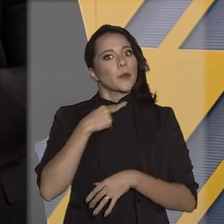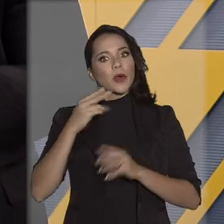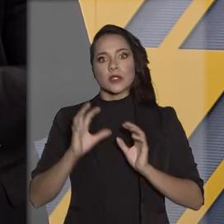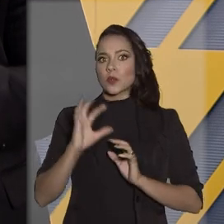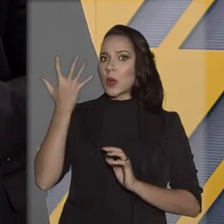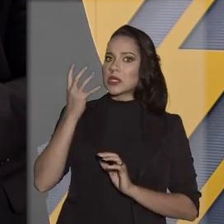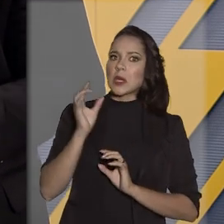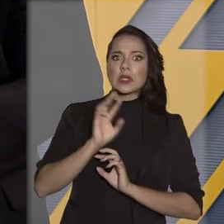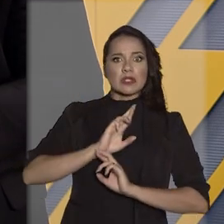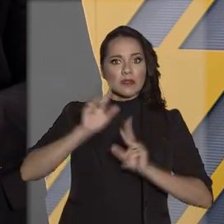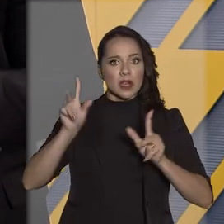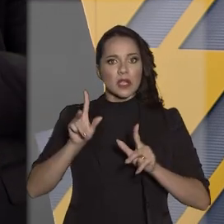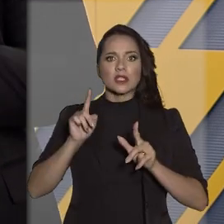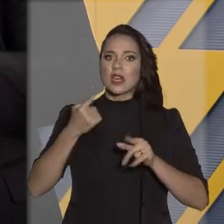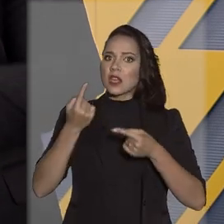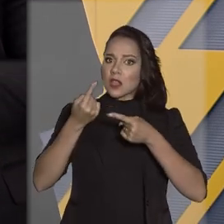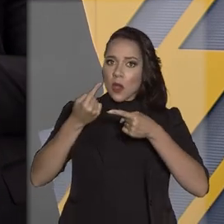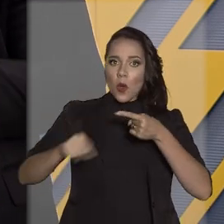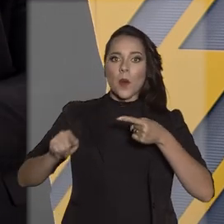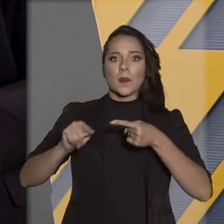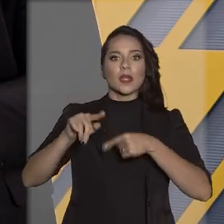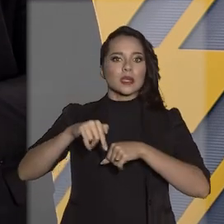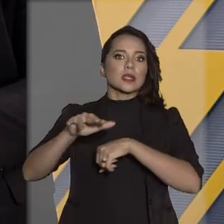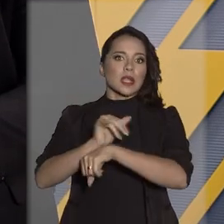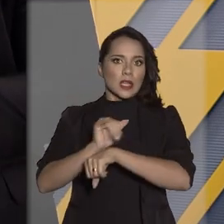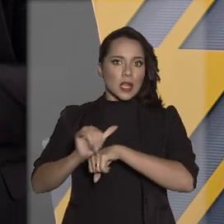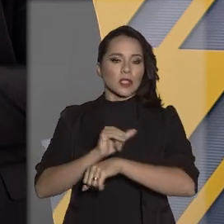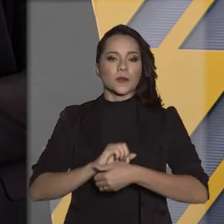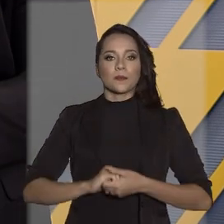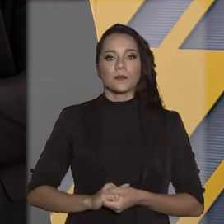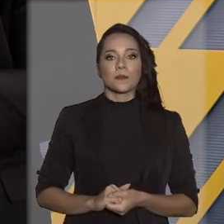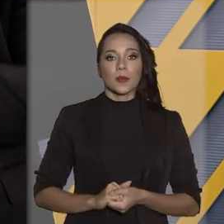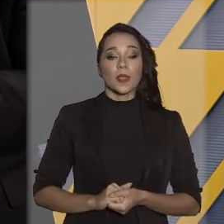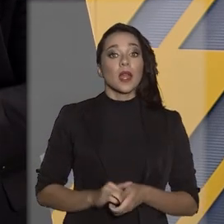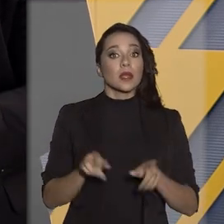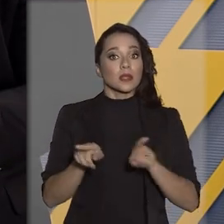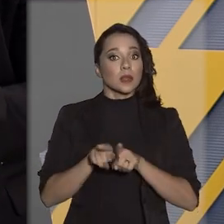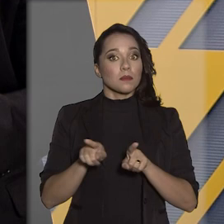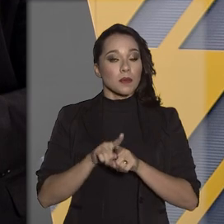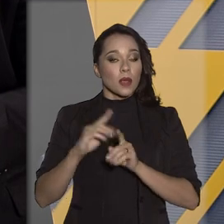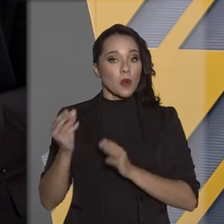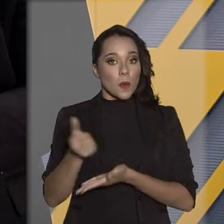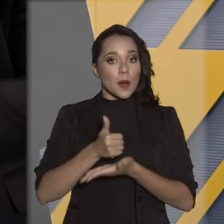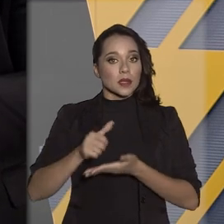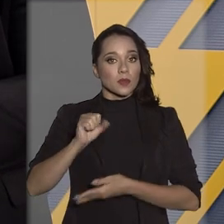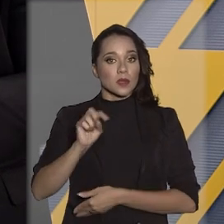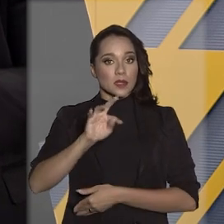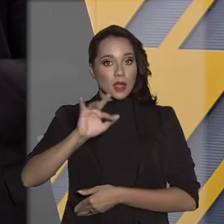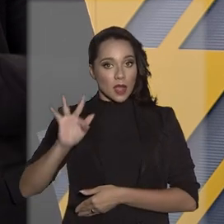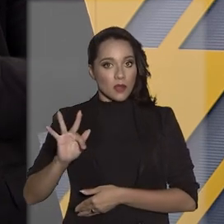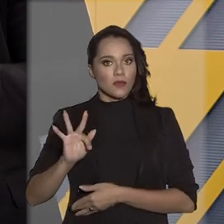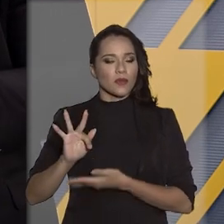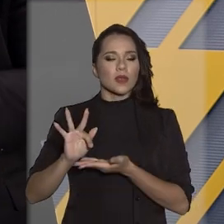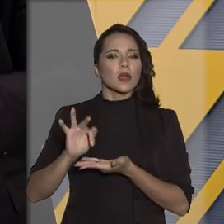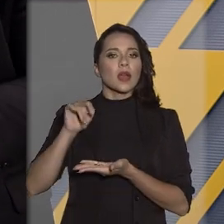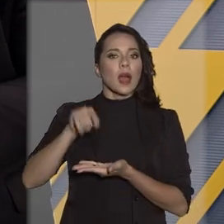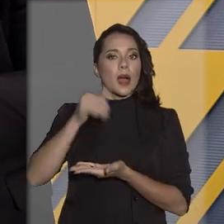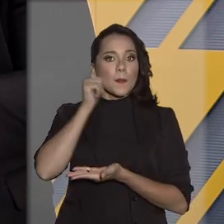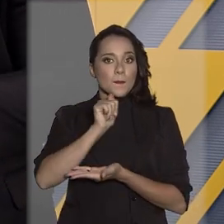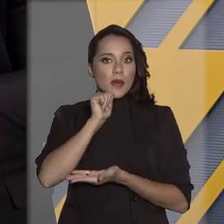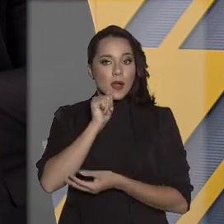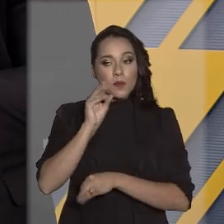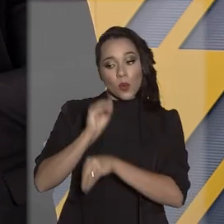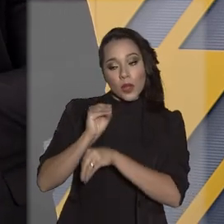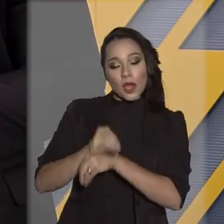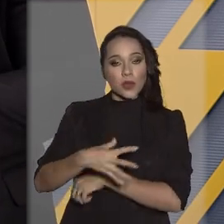situação excepcional que contraindique a medida. E de acordo com o precedente do STF, a imprescindibilidade da mãe